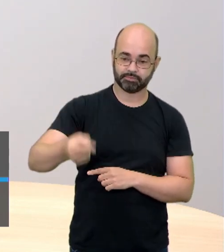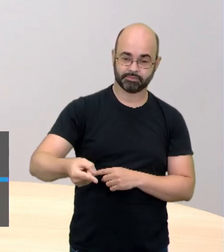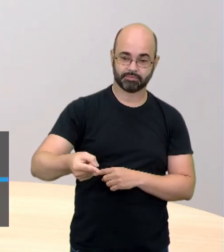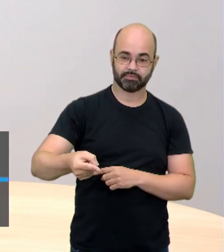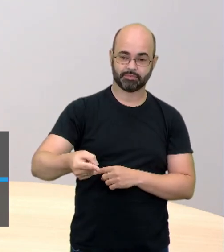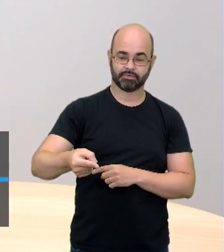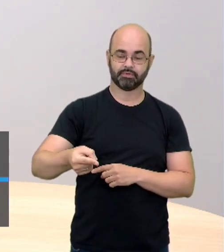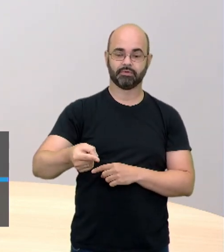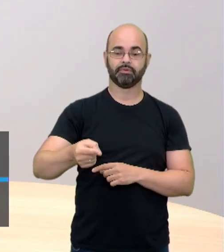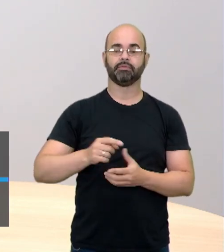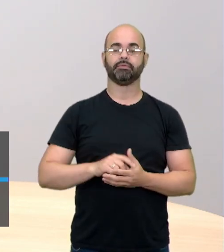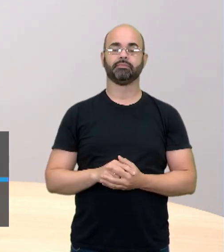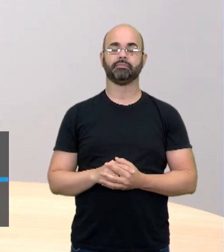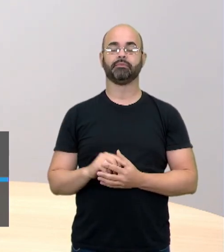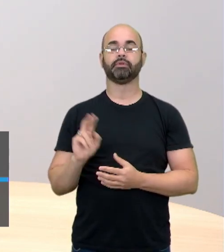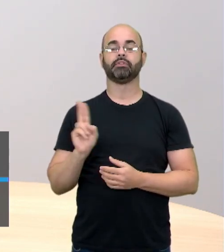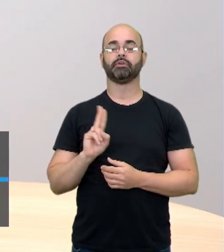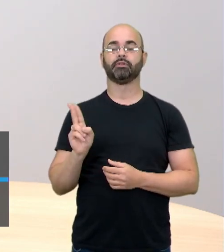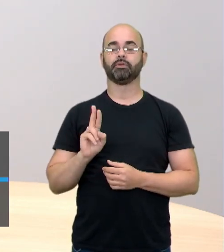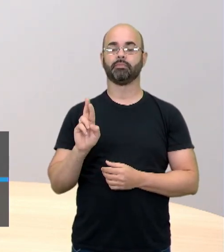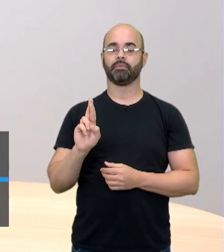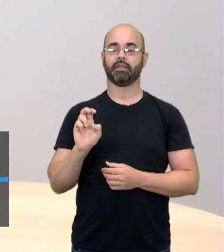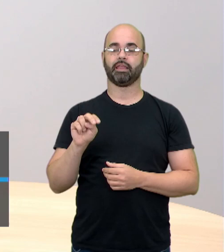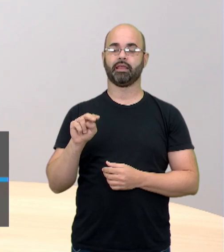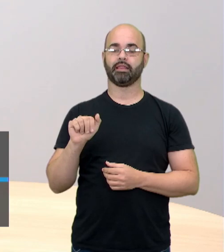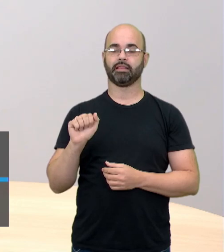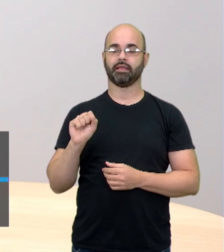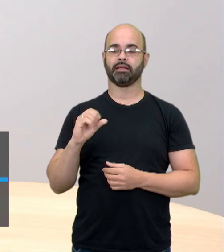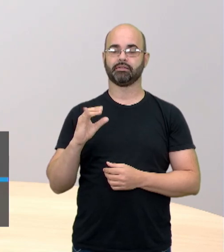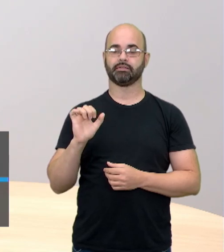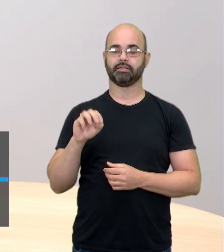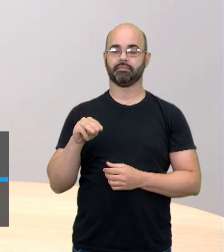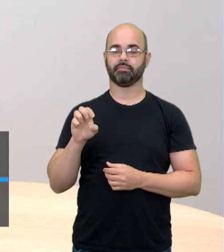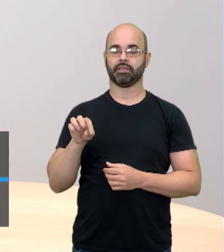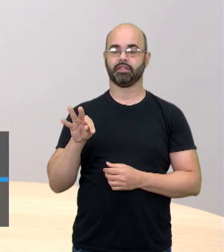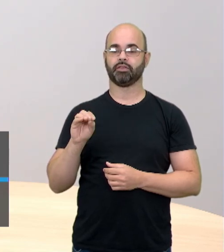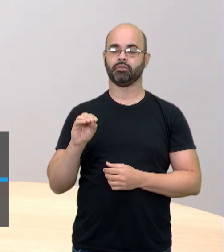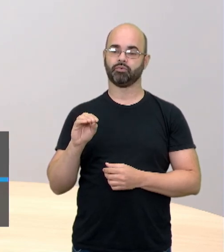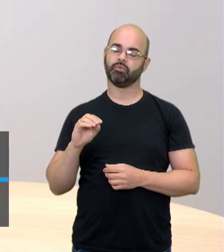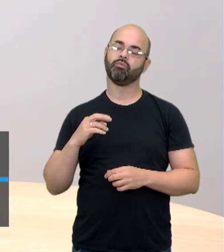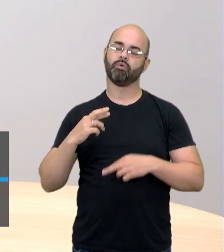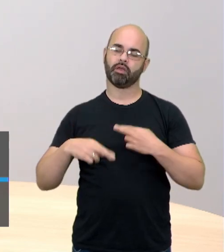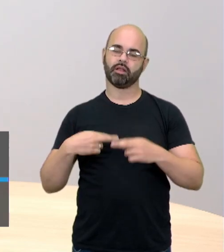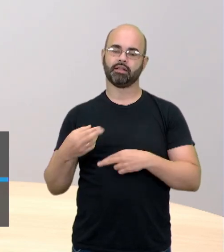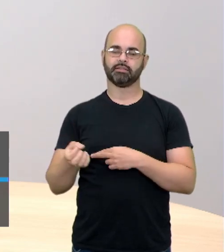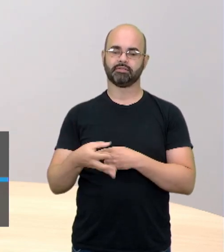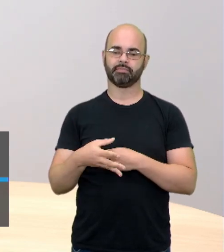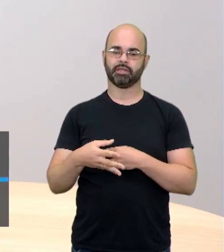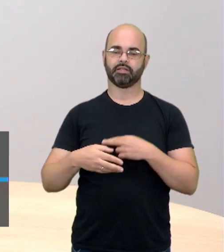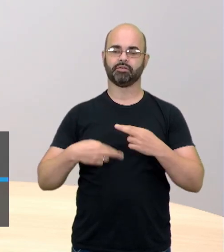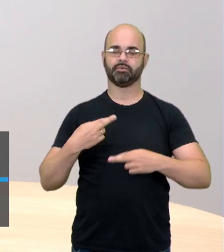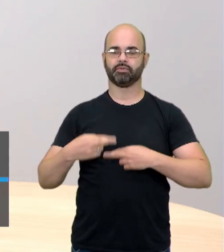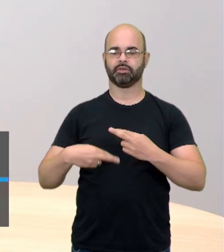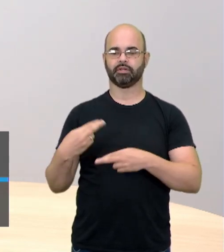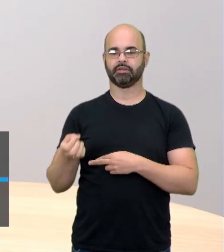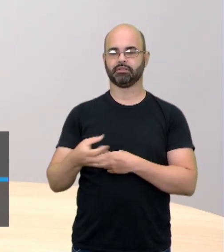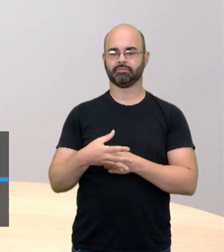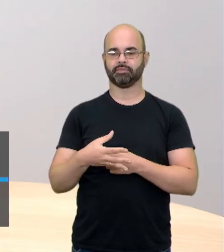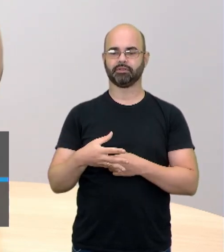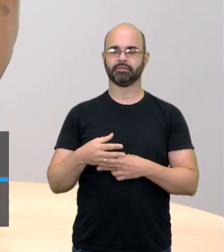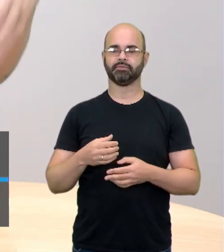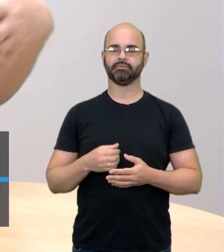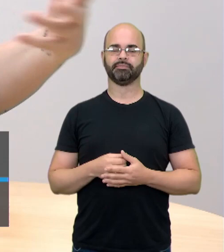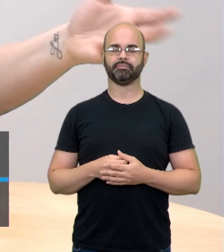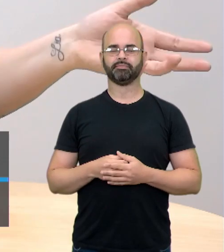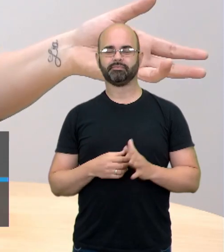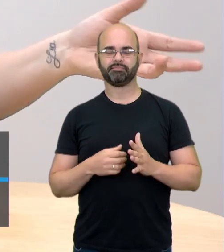segue à Idade Média, se chama Renascimento, justamente pela ideia de que, sei lá, algo é quase como se